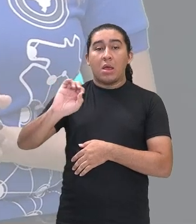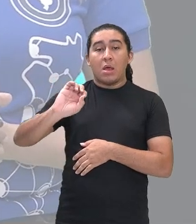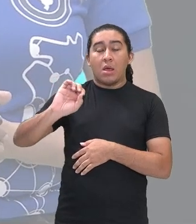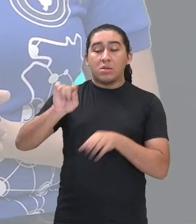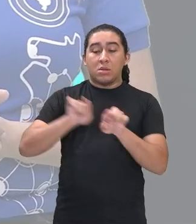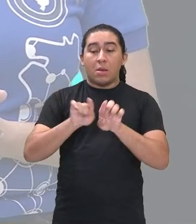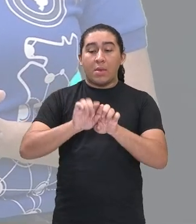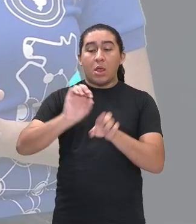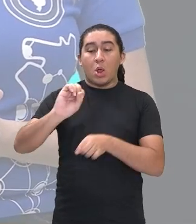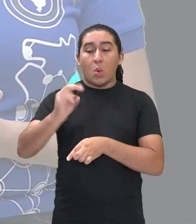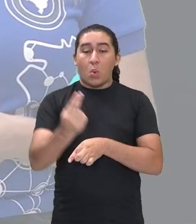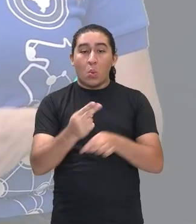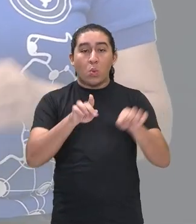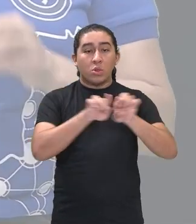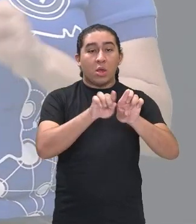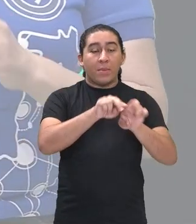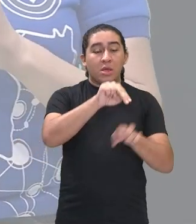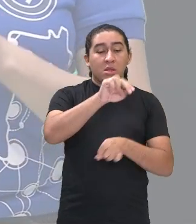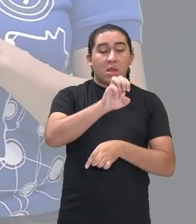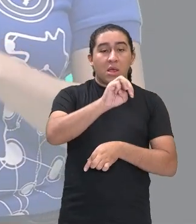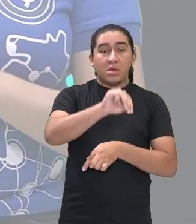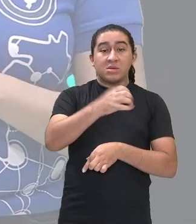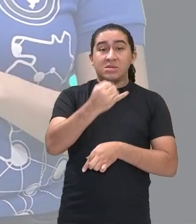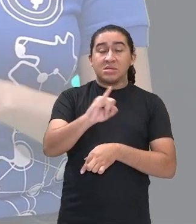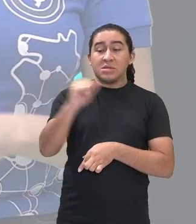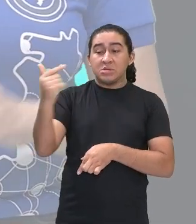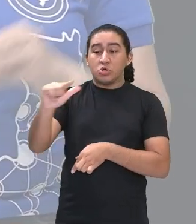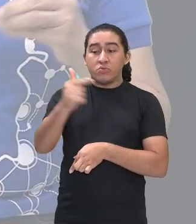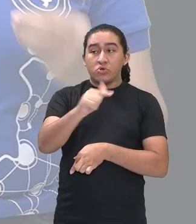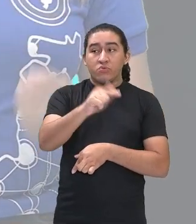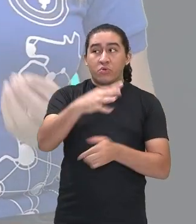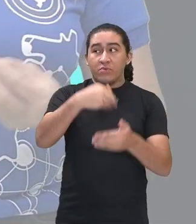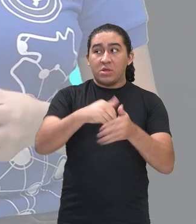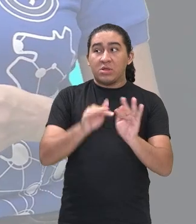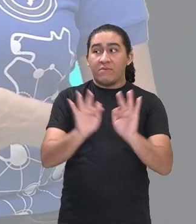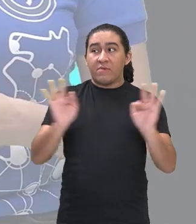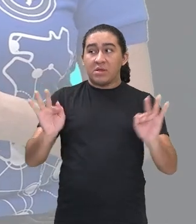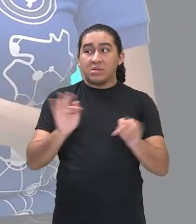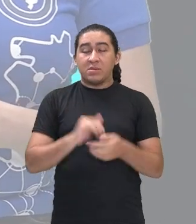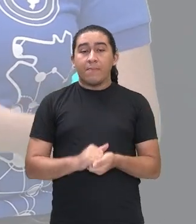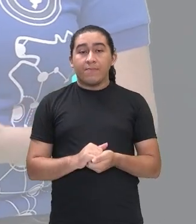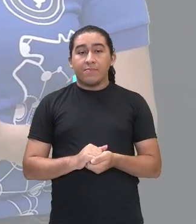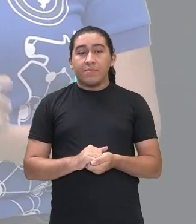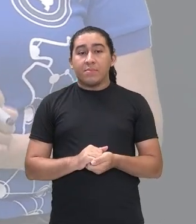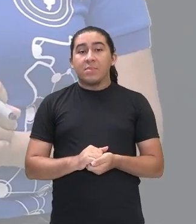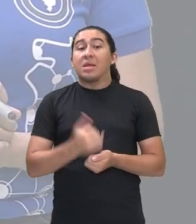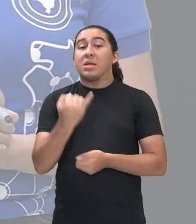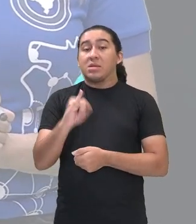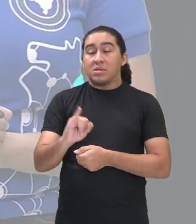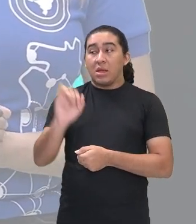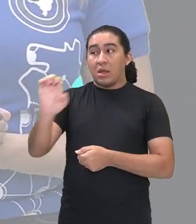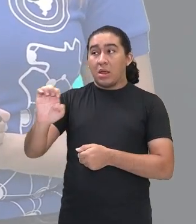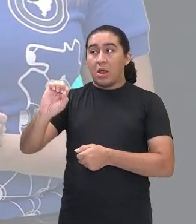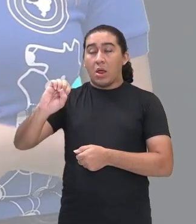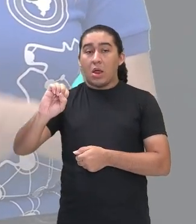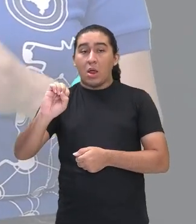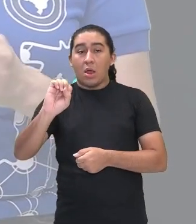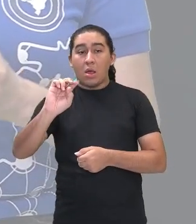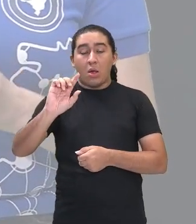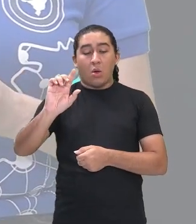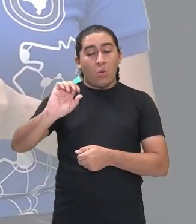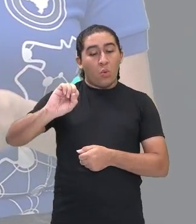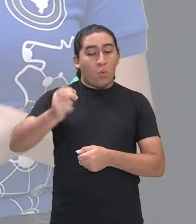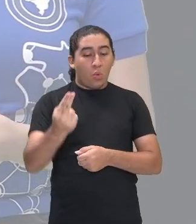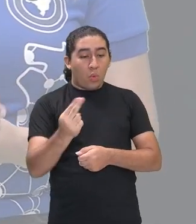quando repetidas, tá? Então, neste caso, quando e ou nem estiverem